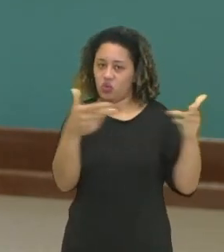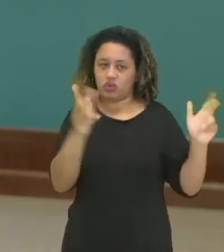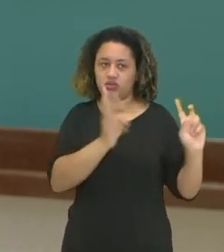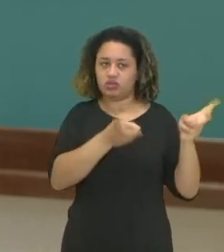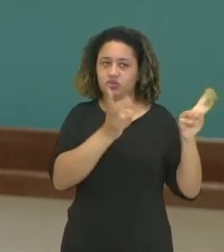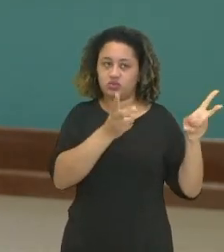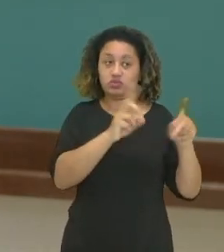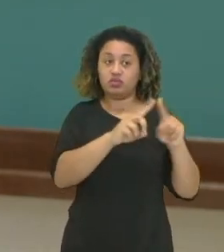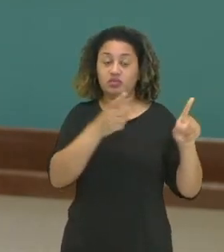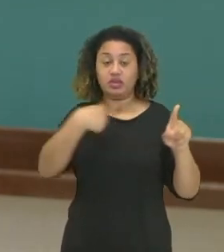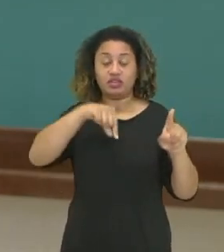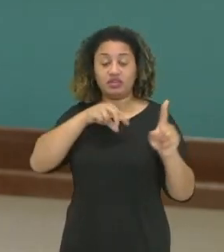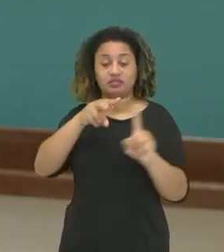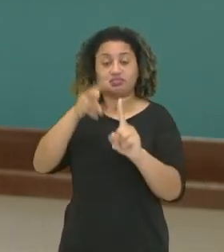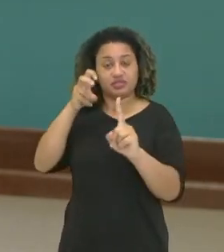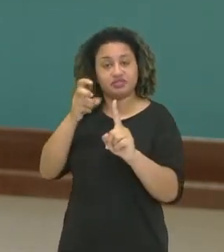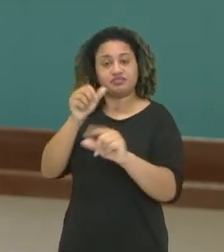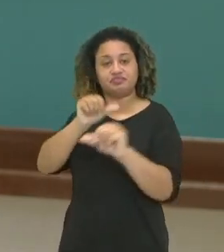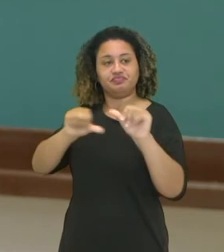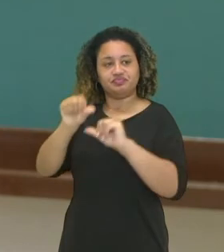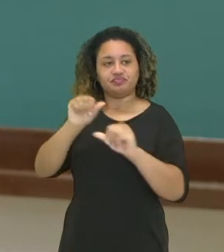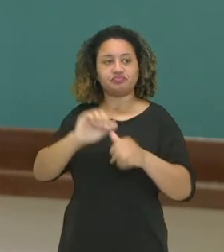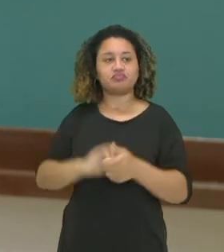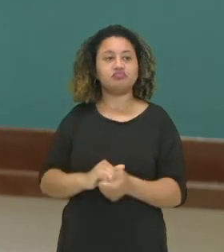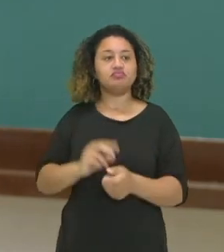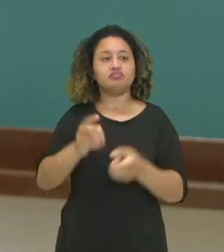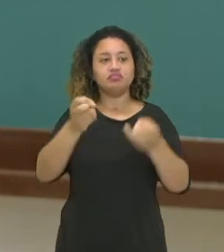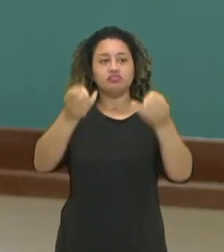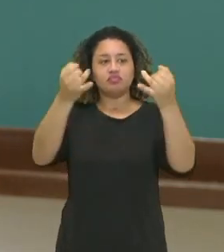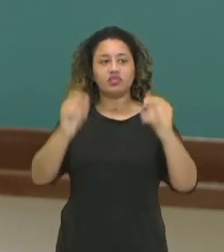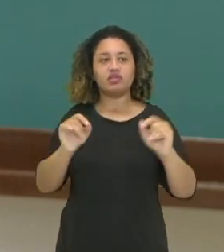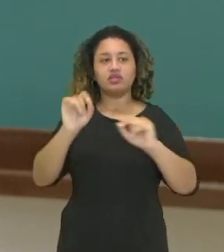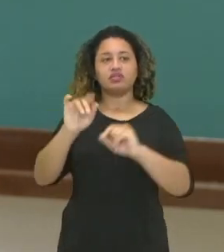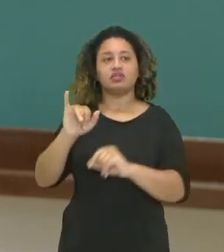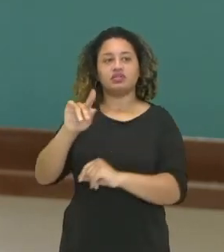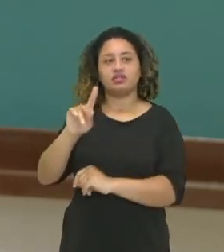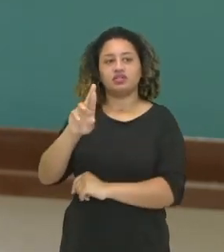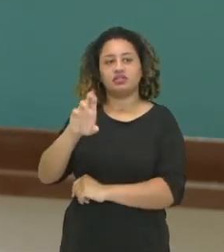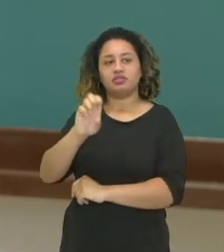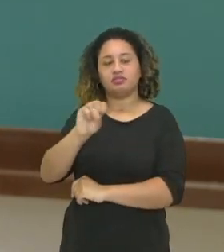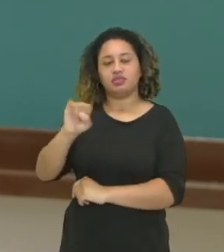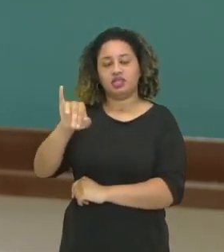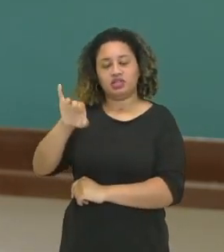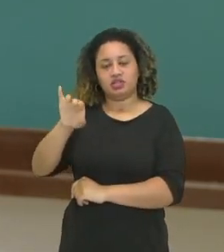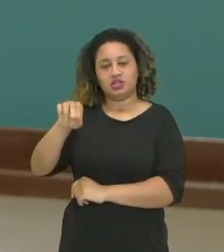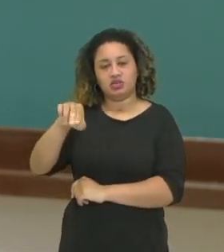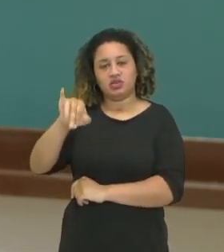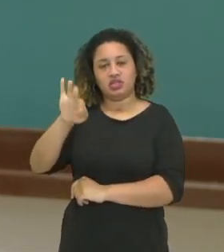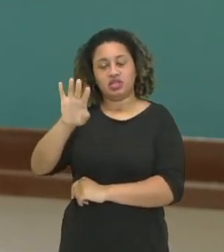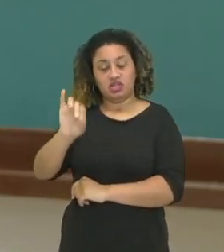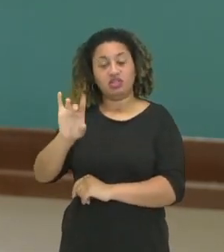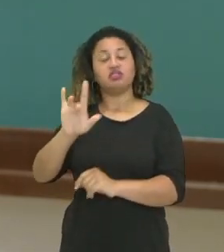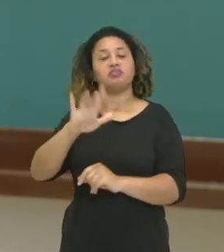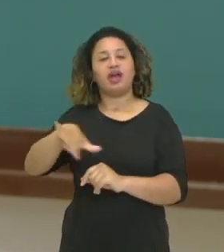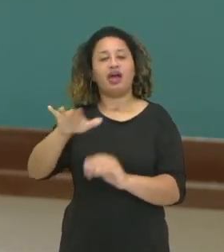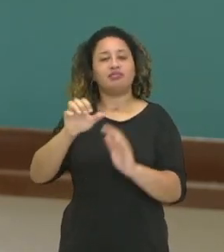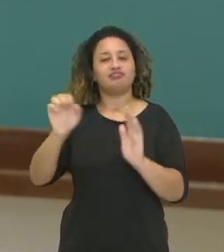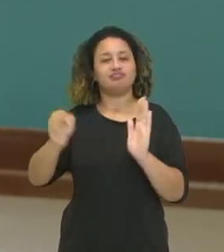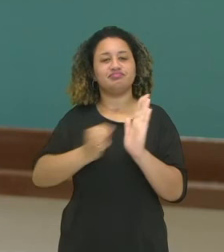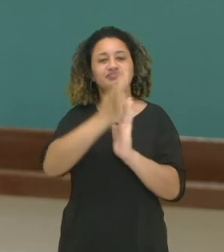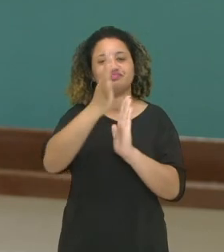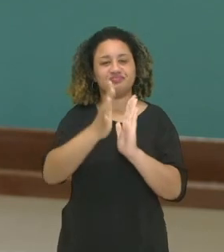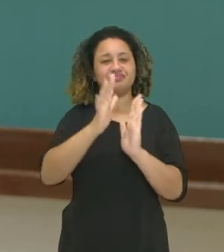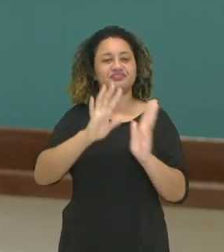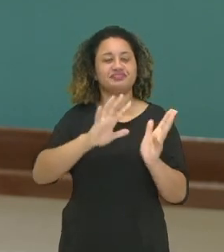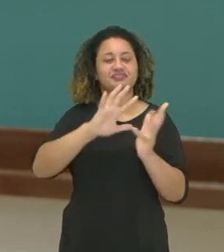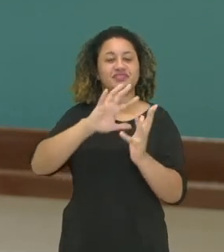Seguimos falando do impressionismo, né? Então, o movimento foi um movimento artístico mundial que teve